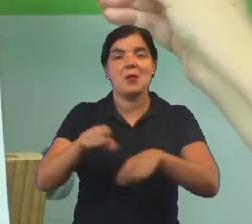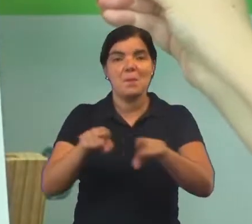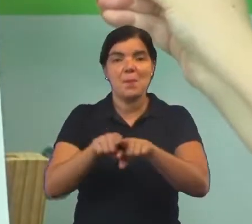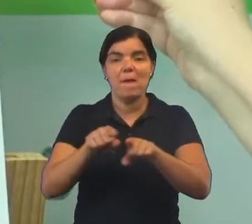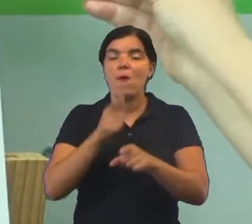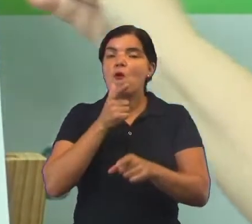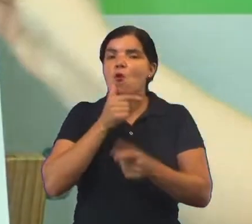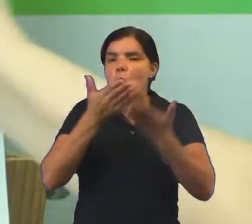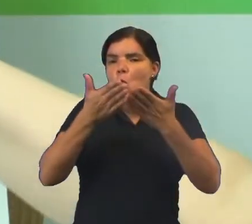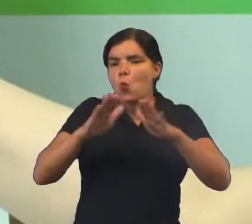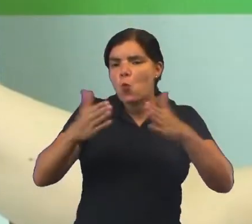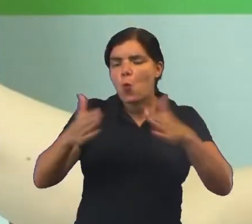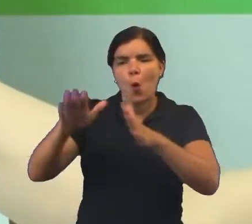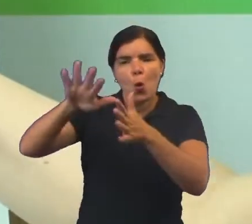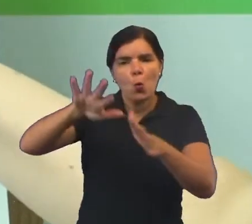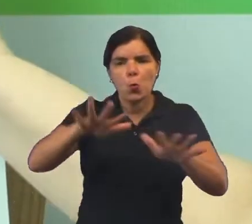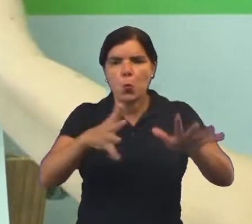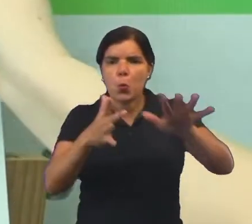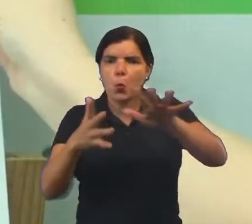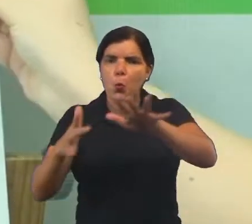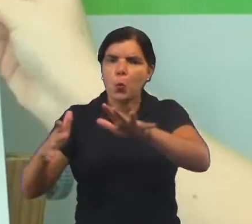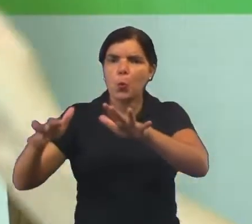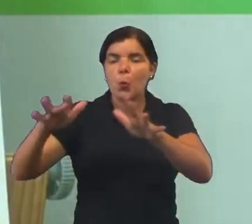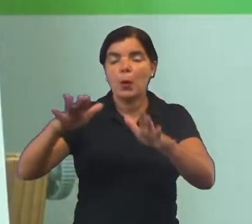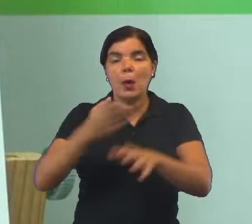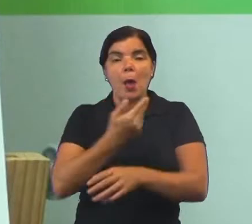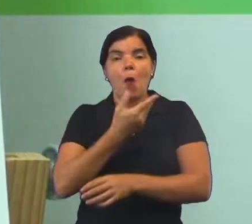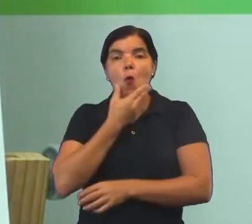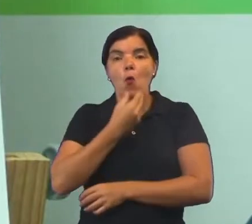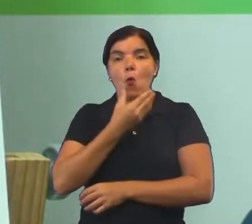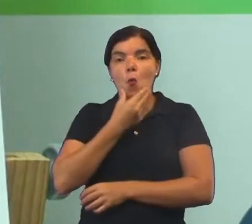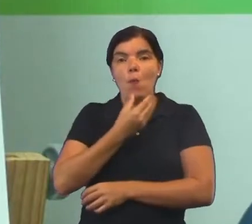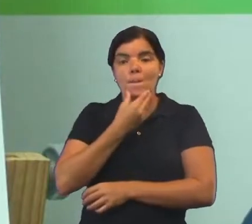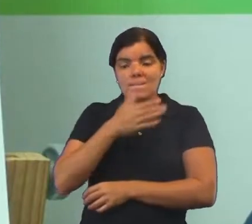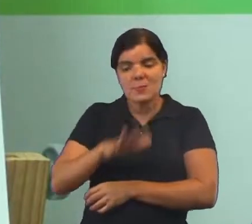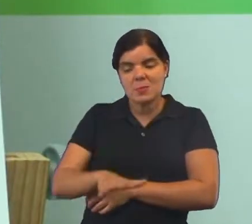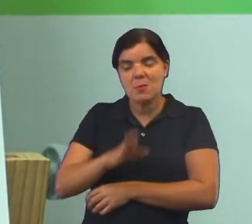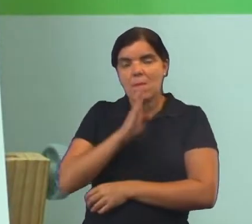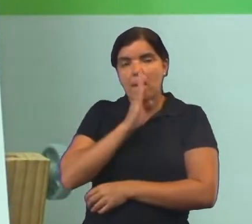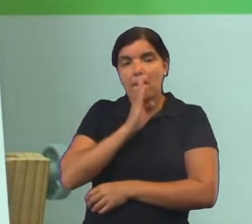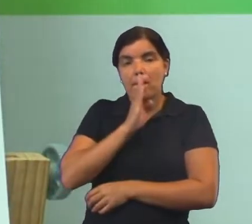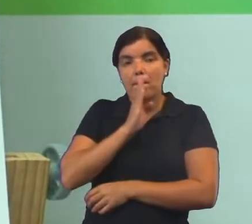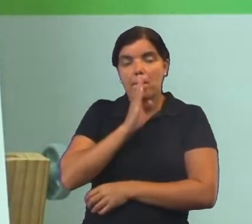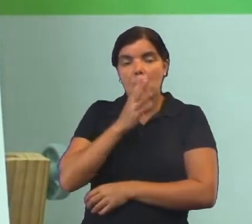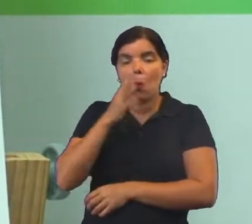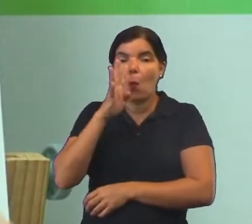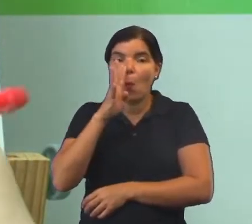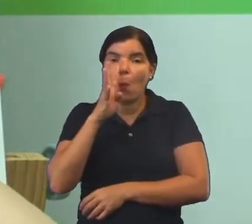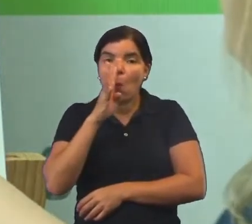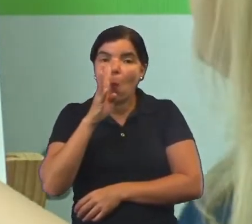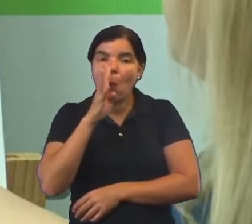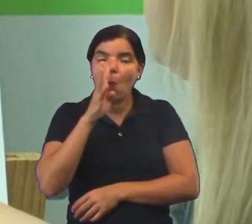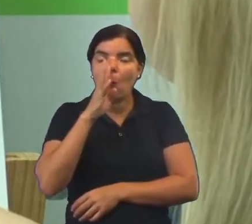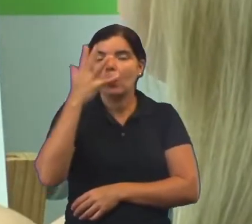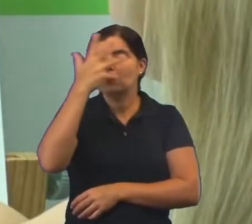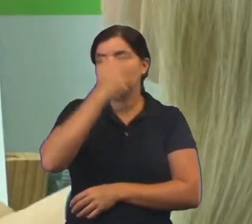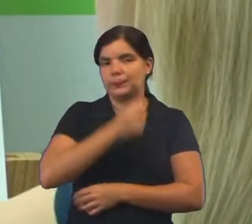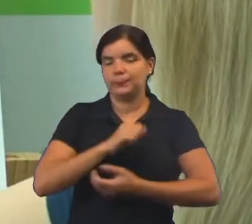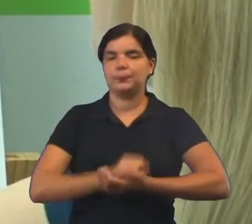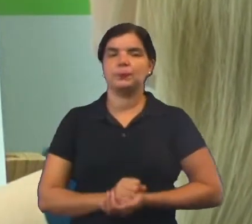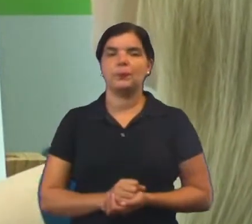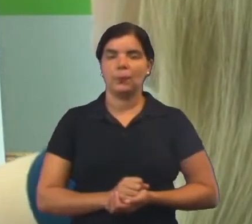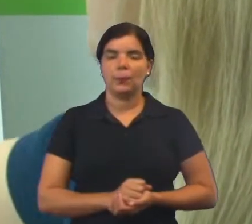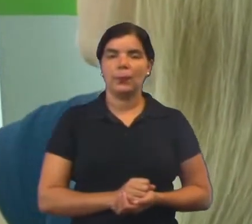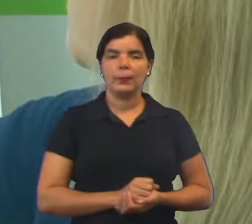e tanto fulgor que o menino ficou mudo de beleza. Então, olha só, né, foi